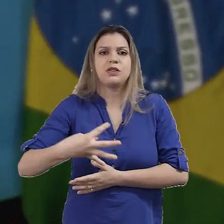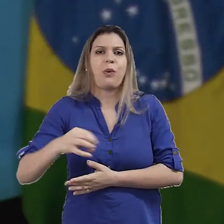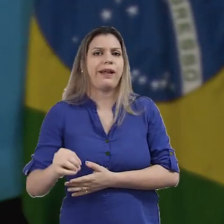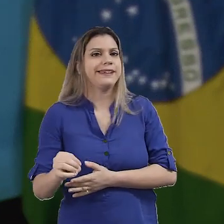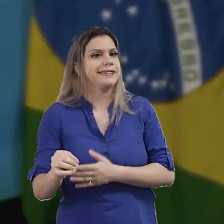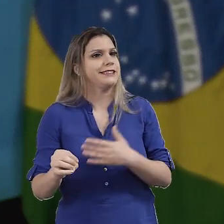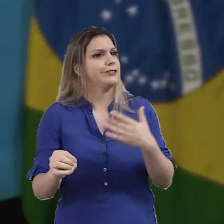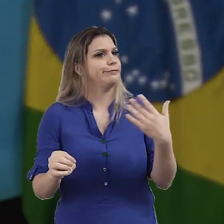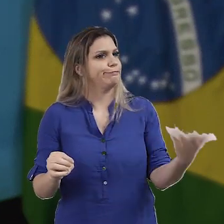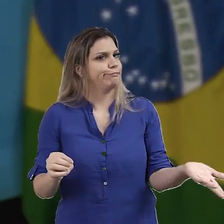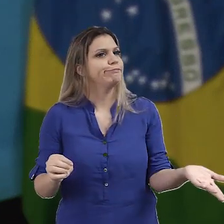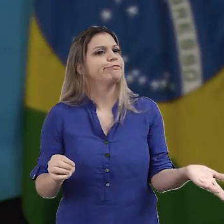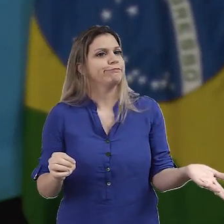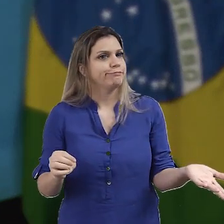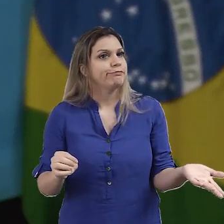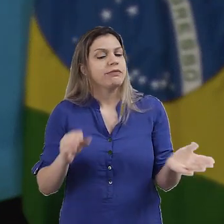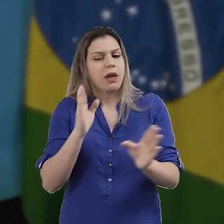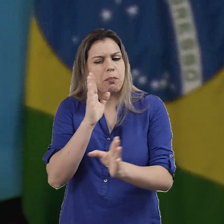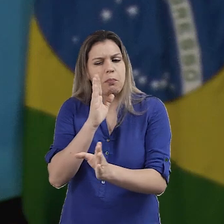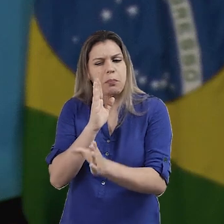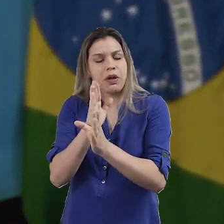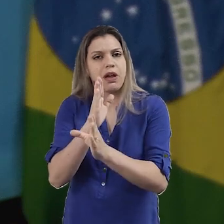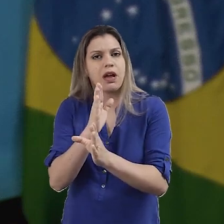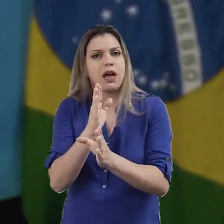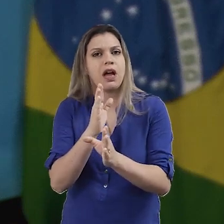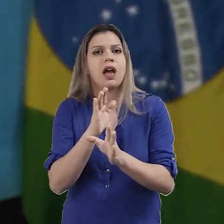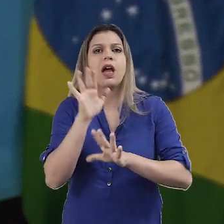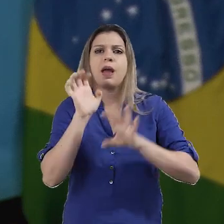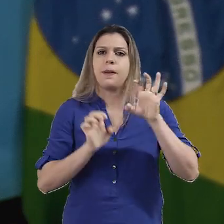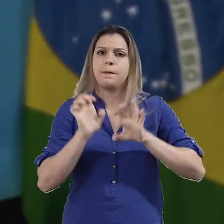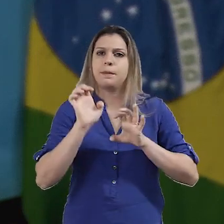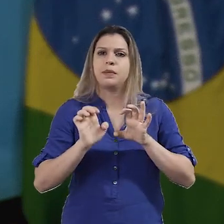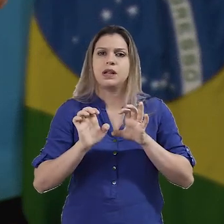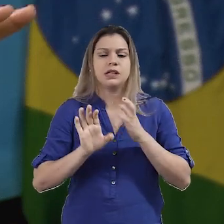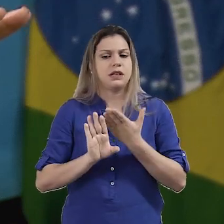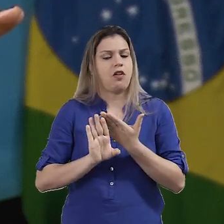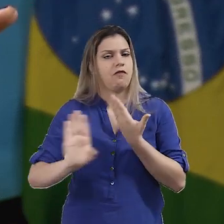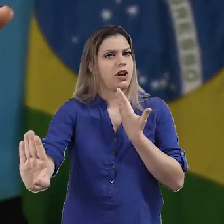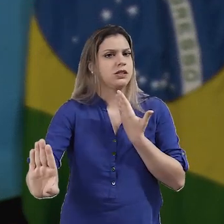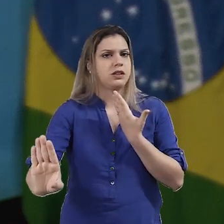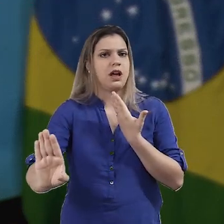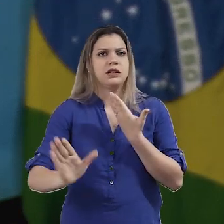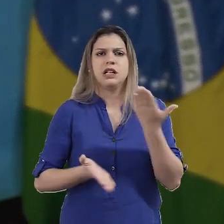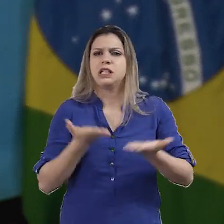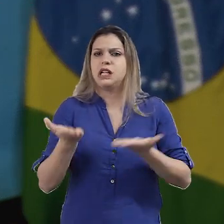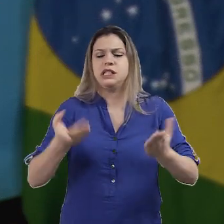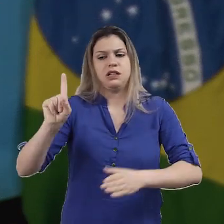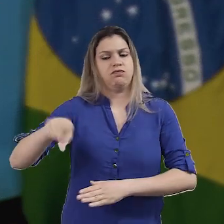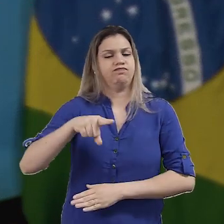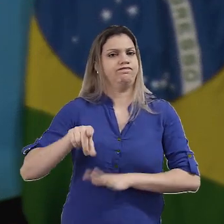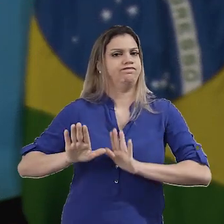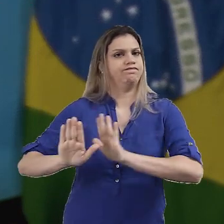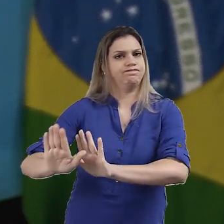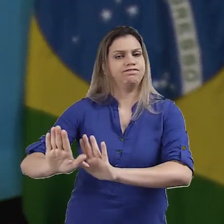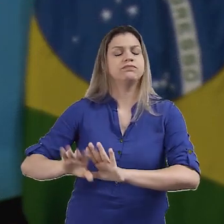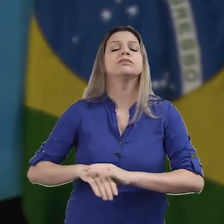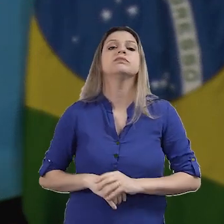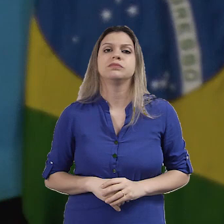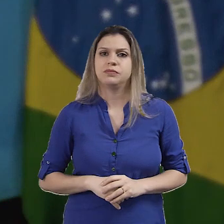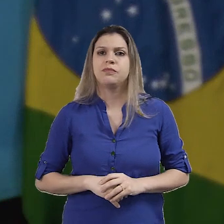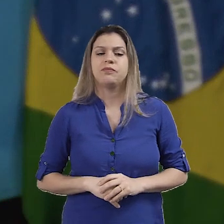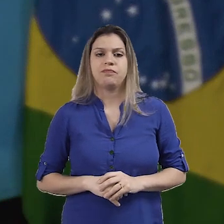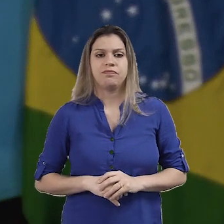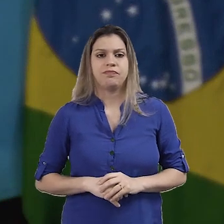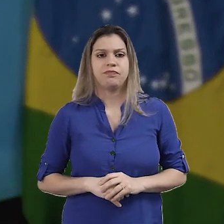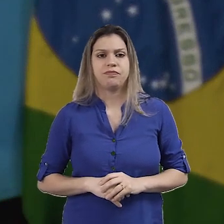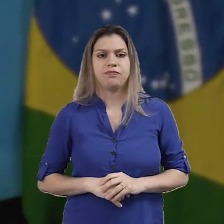para 140. E isso foi identificado, essa empresa foi afastada da licitação, ela já foi excluída e aí